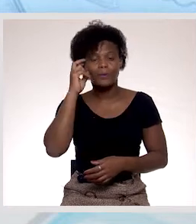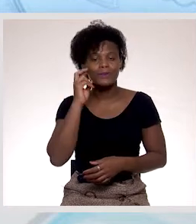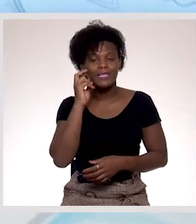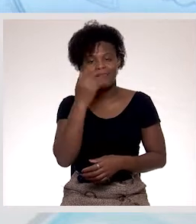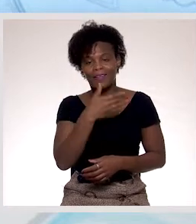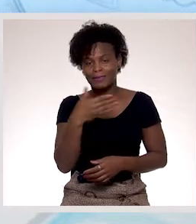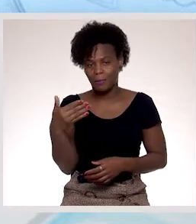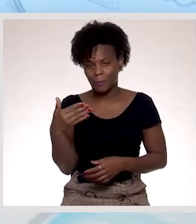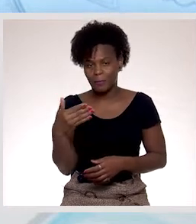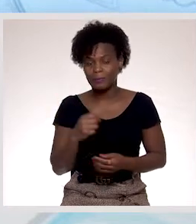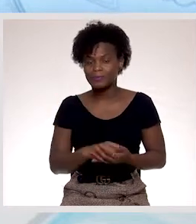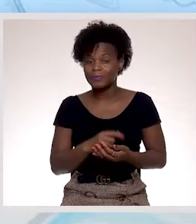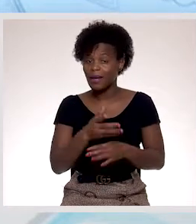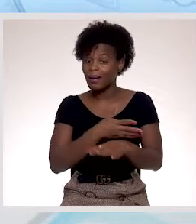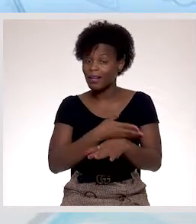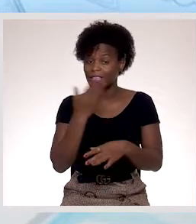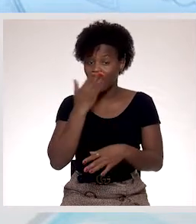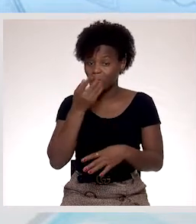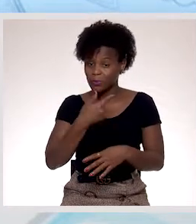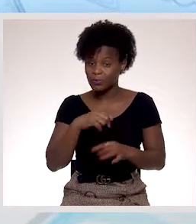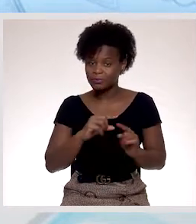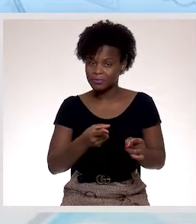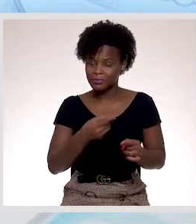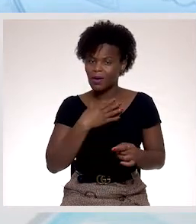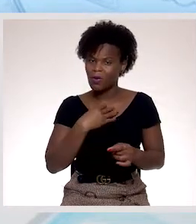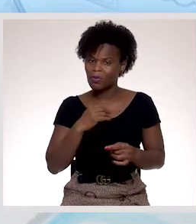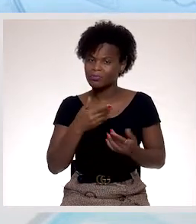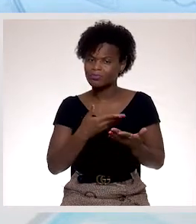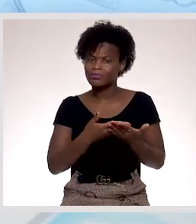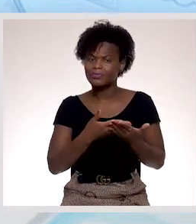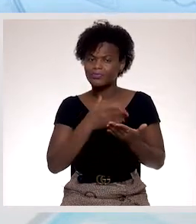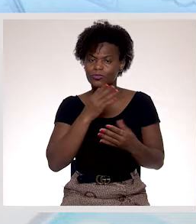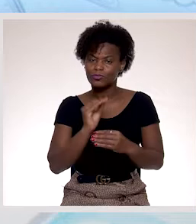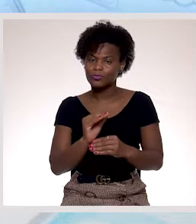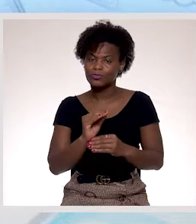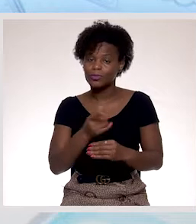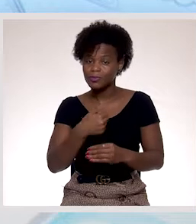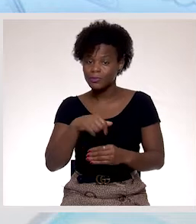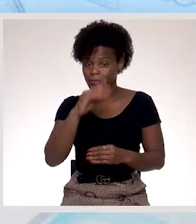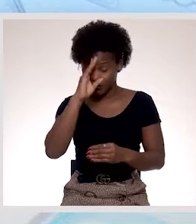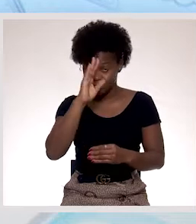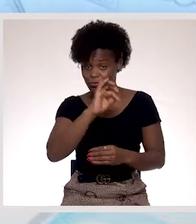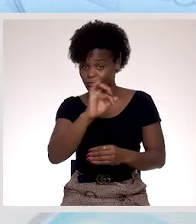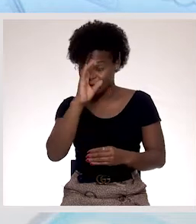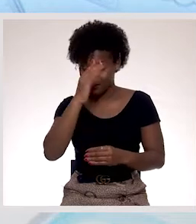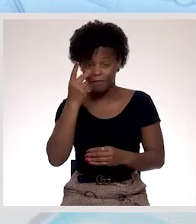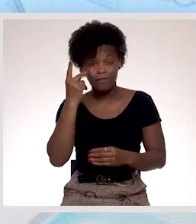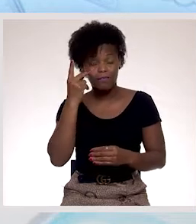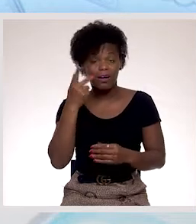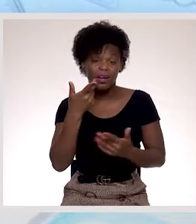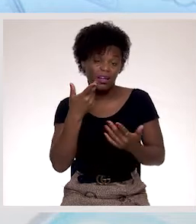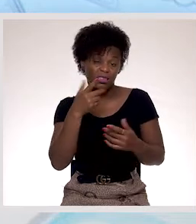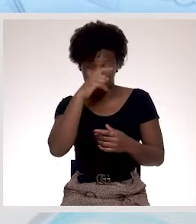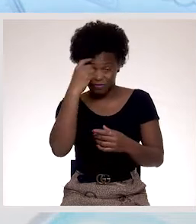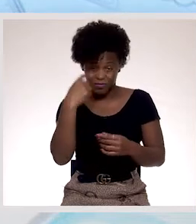Biologia, 11º ano. Antes de iniciar a nossa aula, gostaria de deixar aqui um pequeno conselho. Sabemos que vivemos momentos difíceis com a